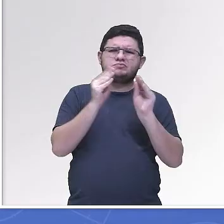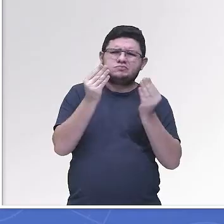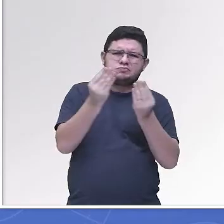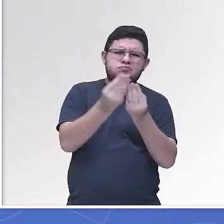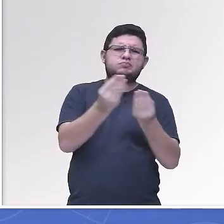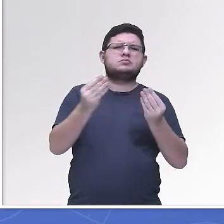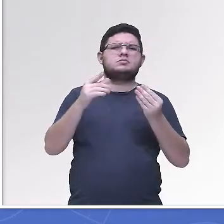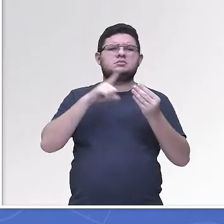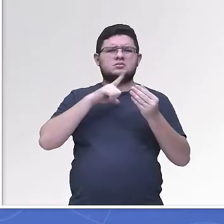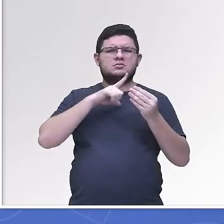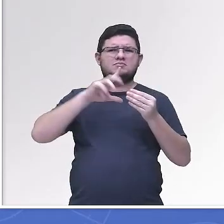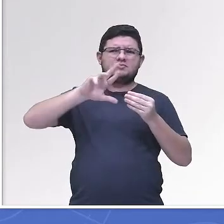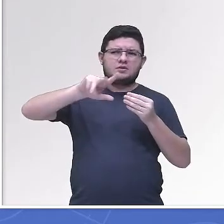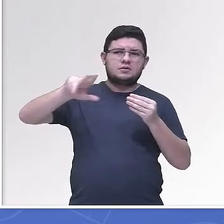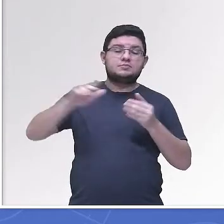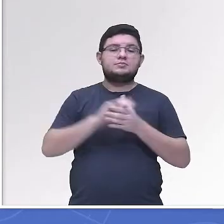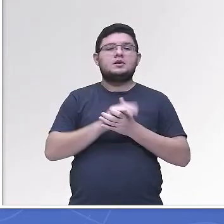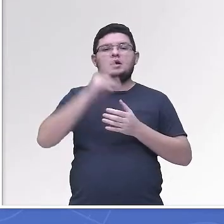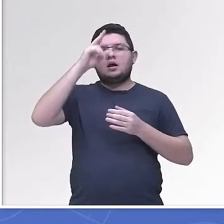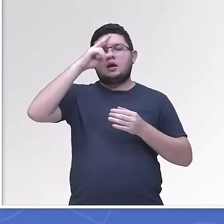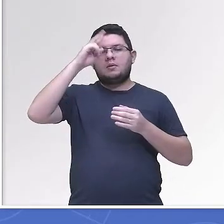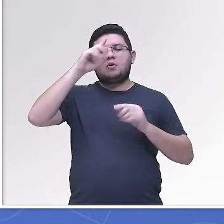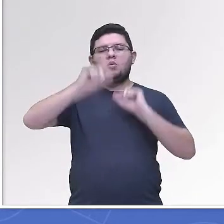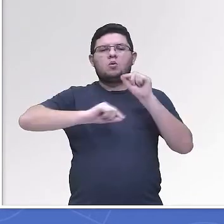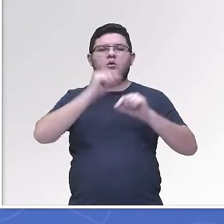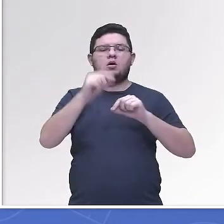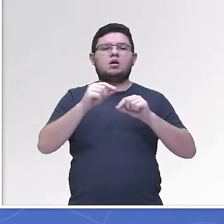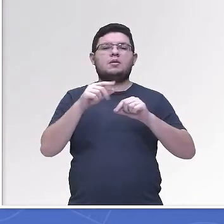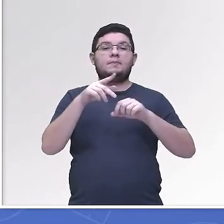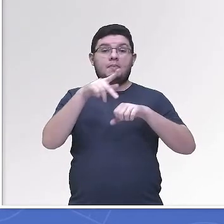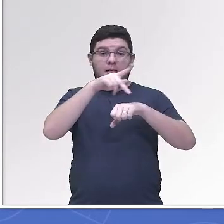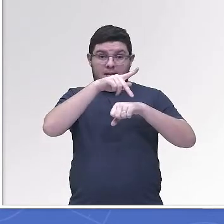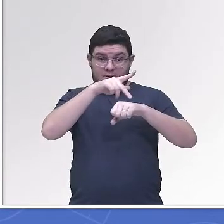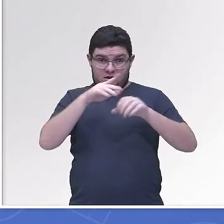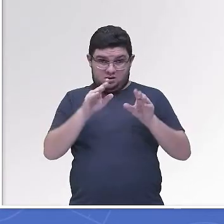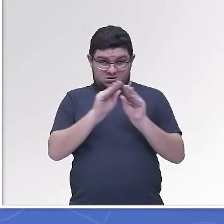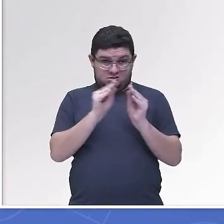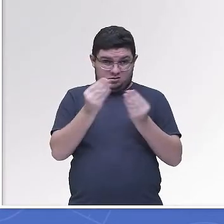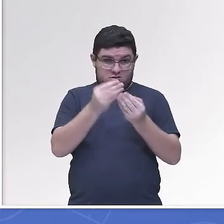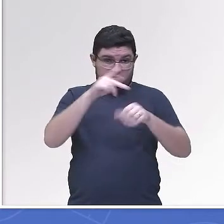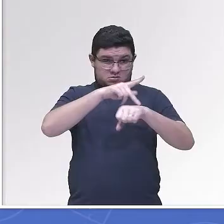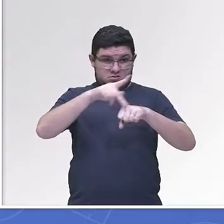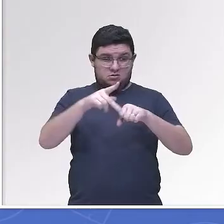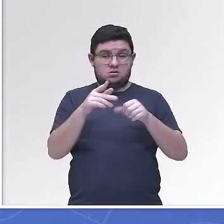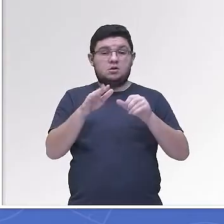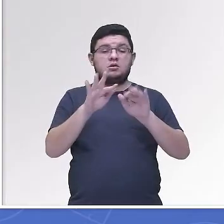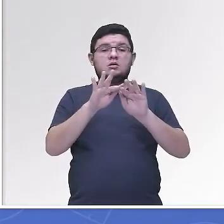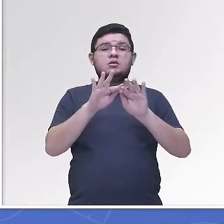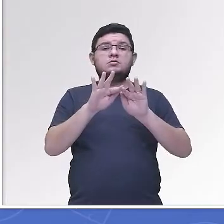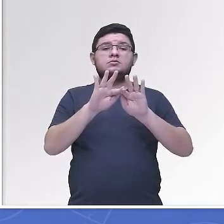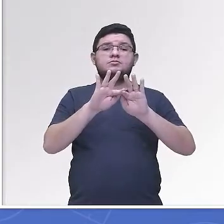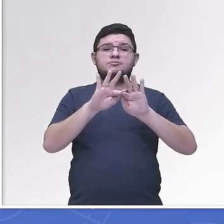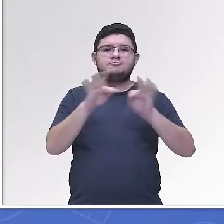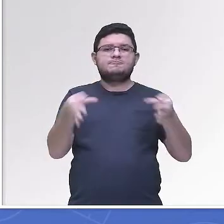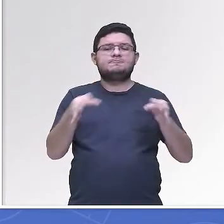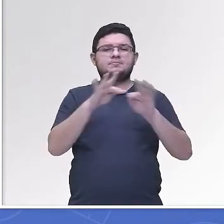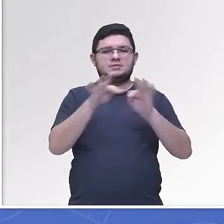simples pura é formada pelo mesmo elemento químico. Substância simples composta é formada por elementos